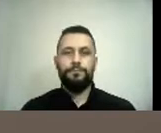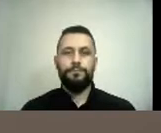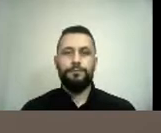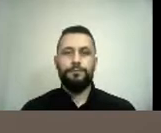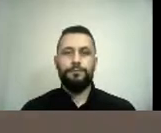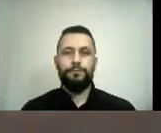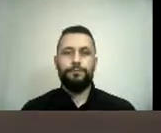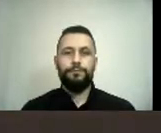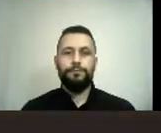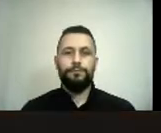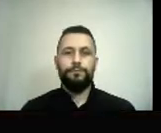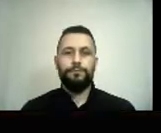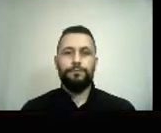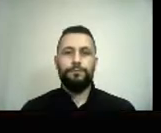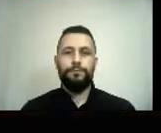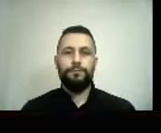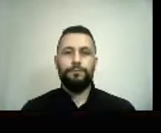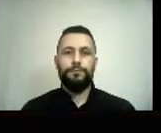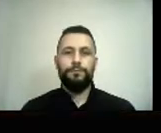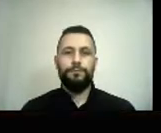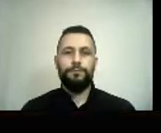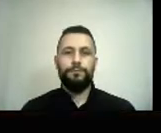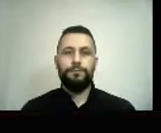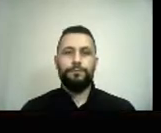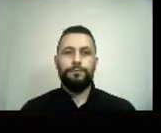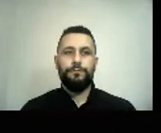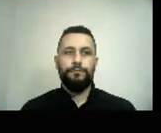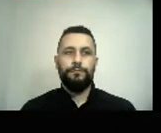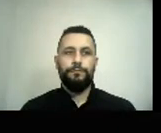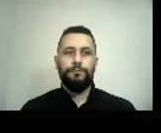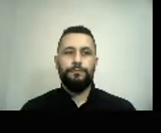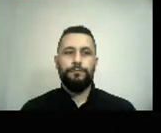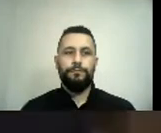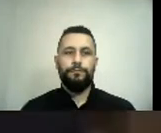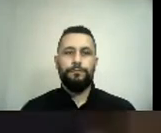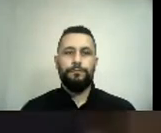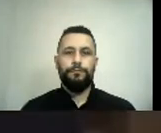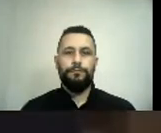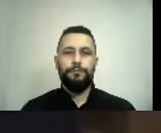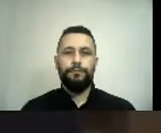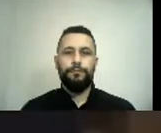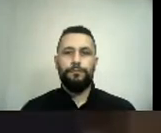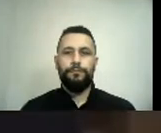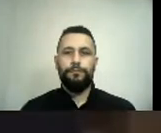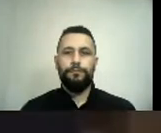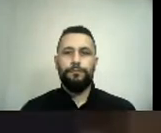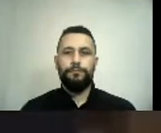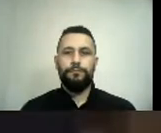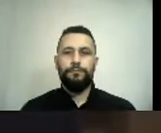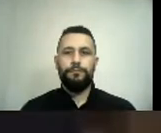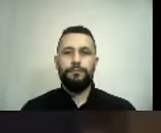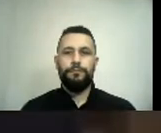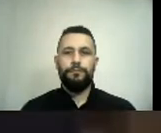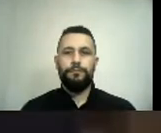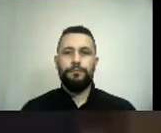está com você, isso é importante. Buscamos garantir as prerrogativas da advocacia